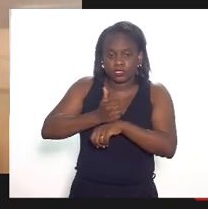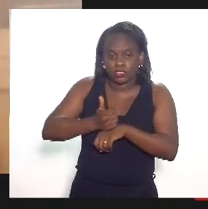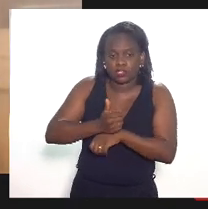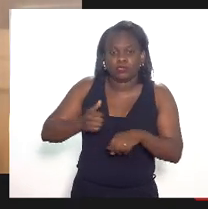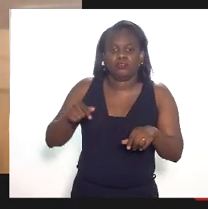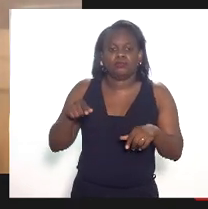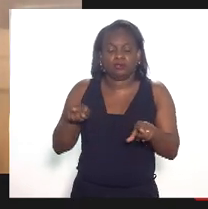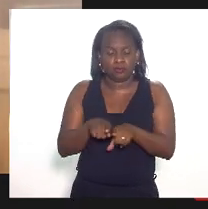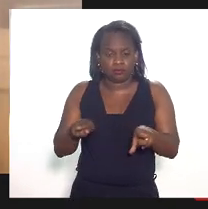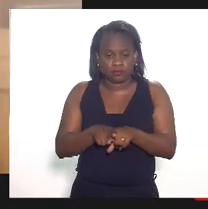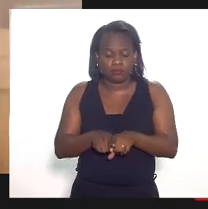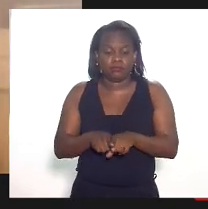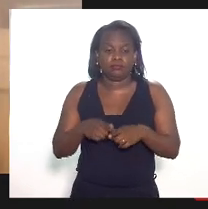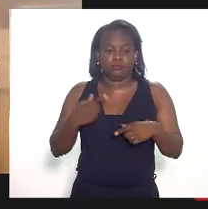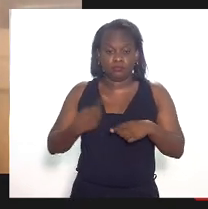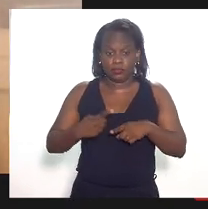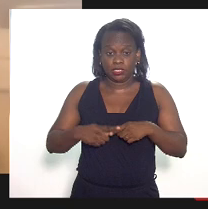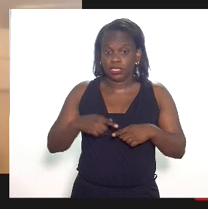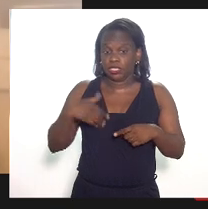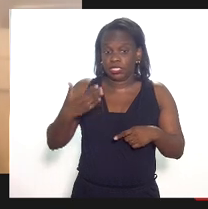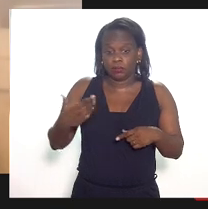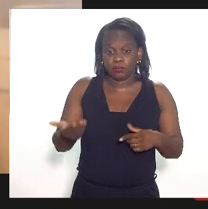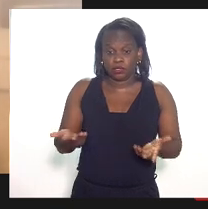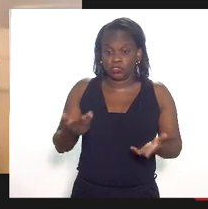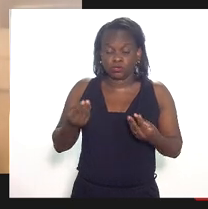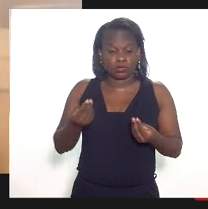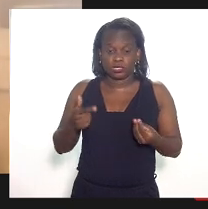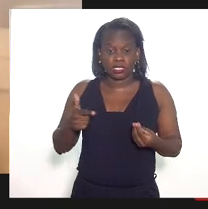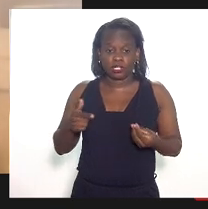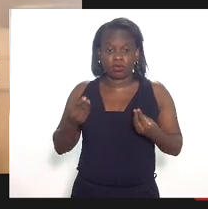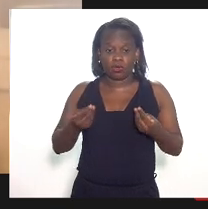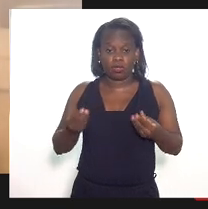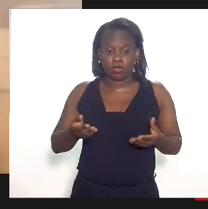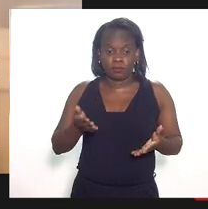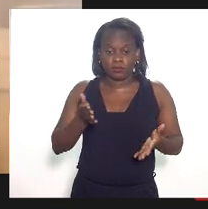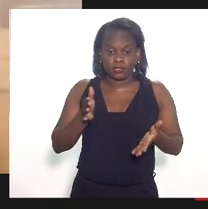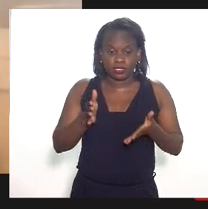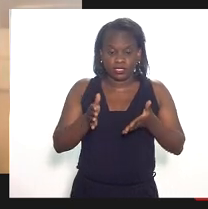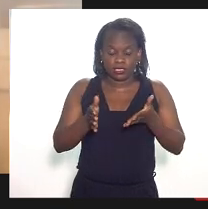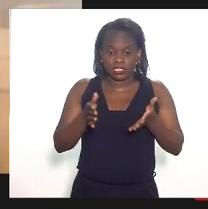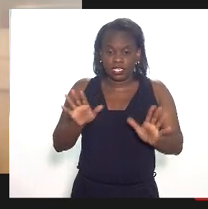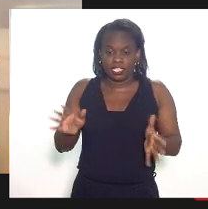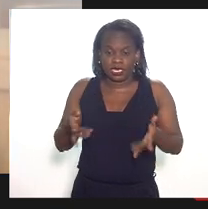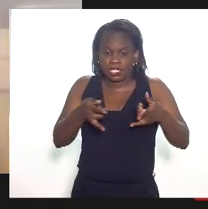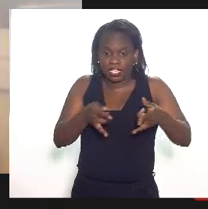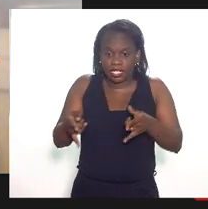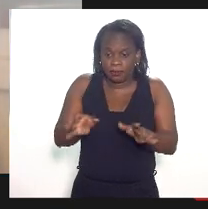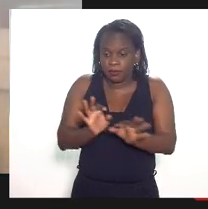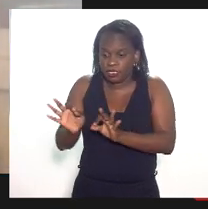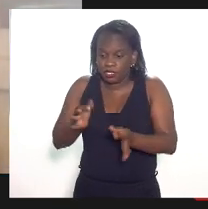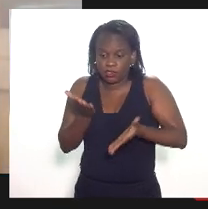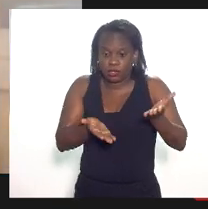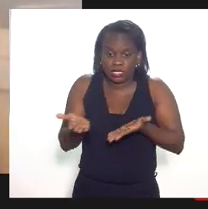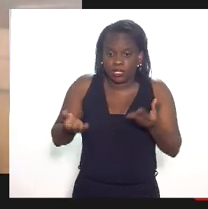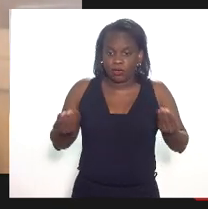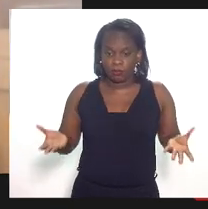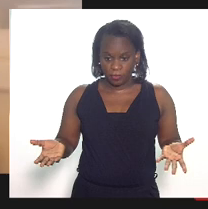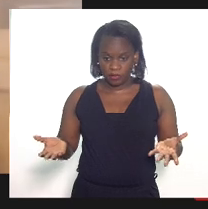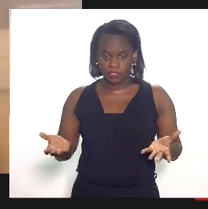nesse sentido, porque senão não tem como você fazer o manuseio desses números de leitos a serem